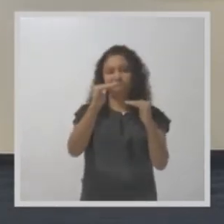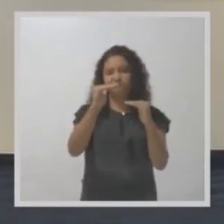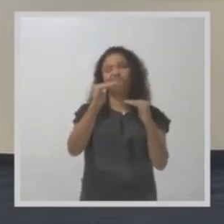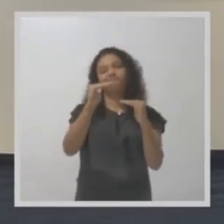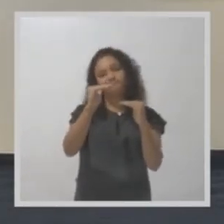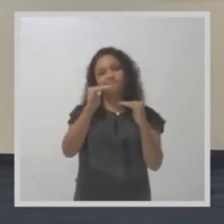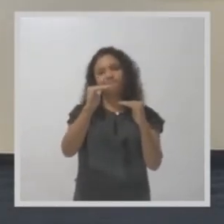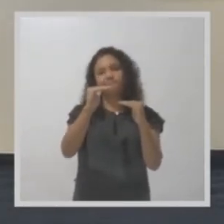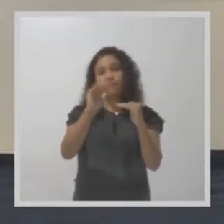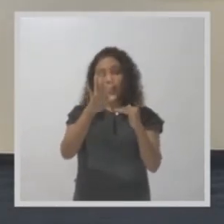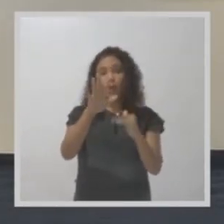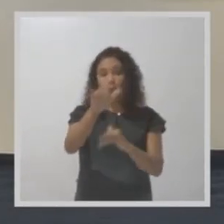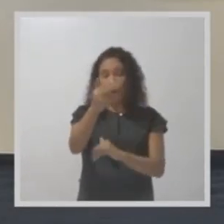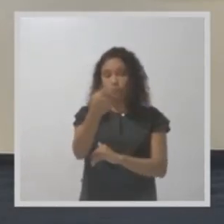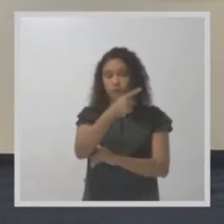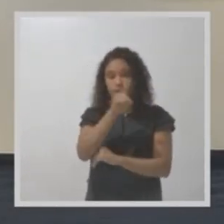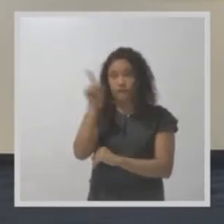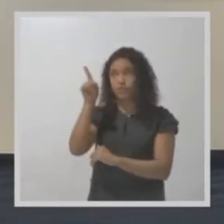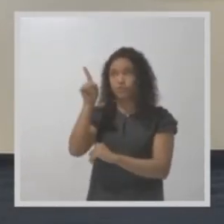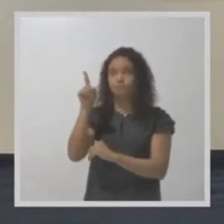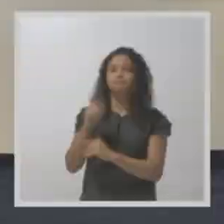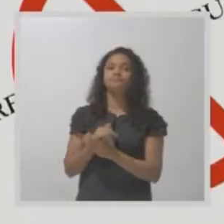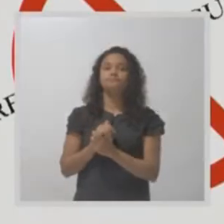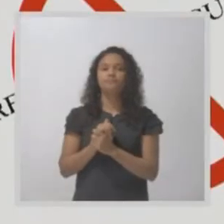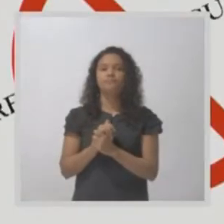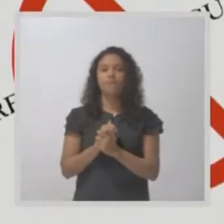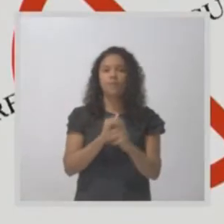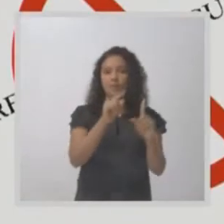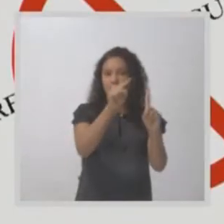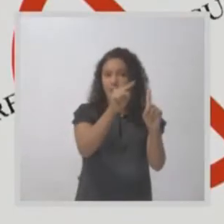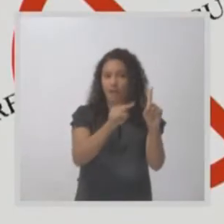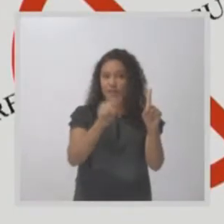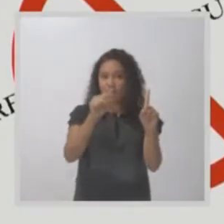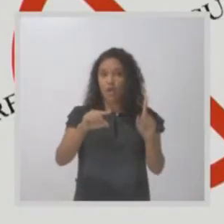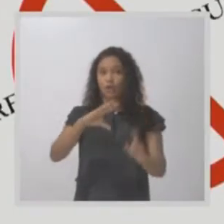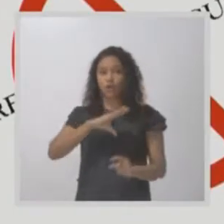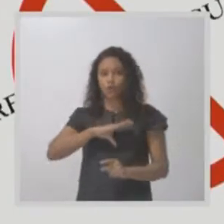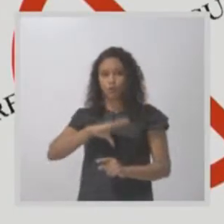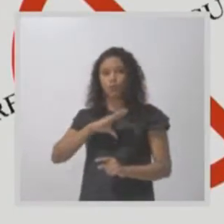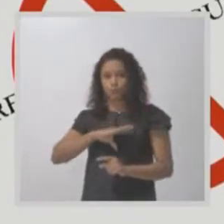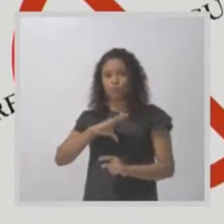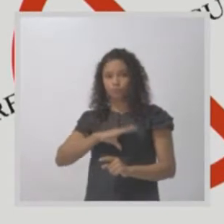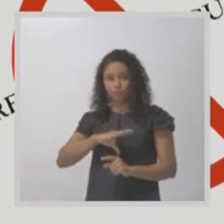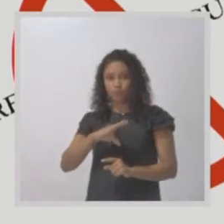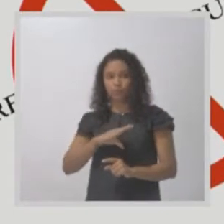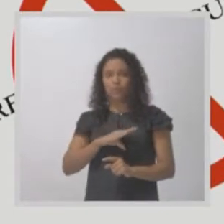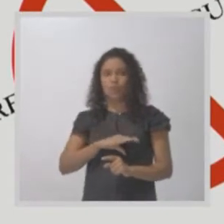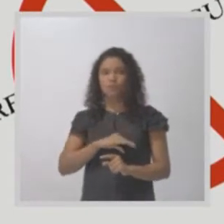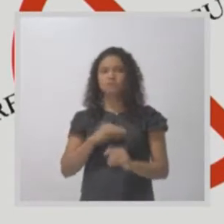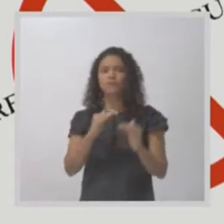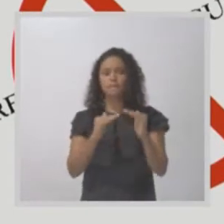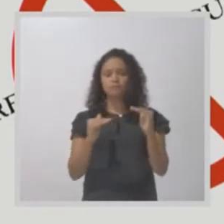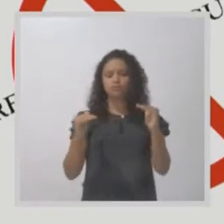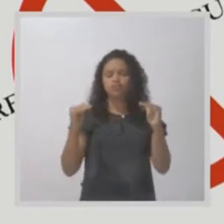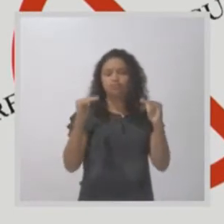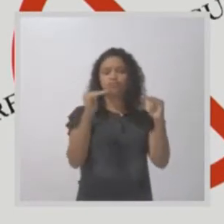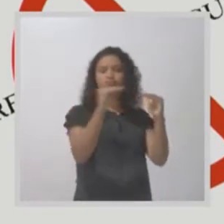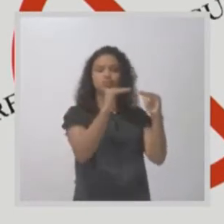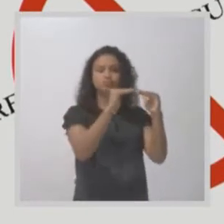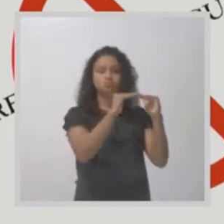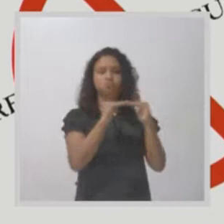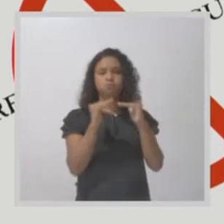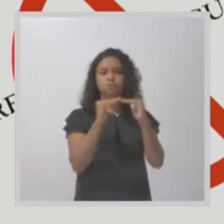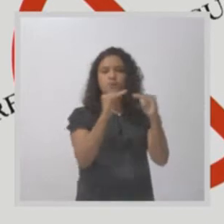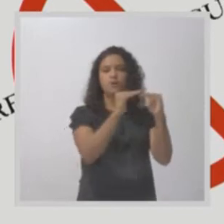prestígio. Então, vejamos lá no slide. As variedades do português que mais se aproximam da norma padrão são